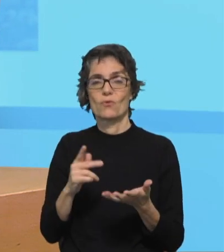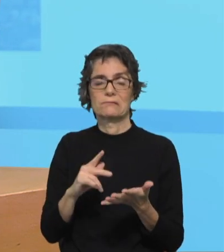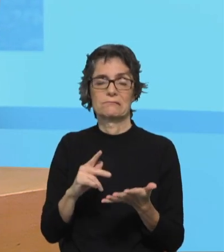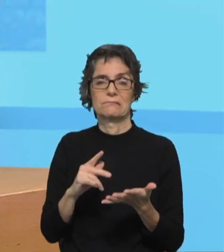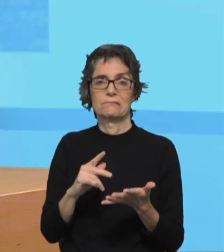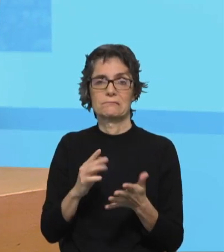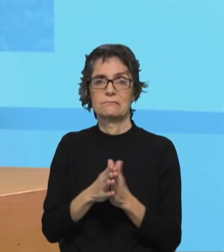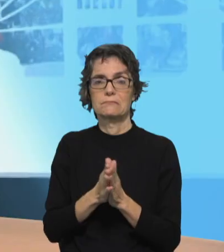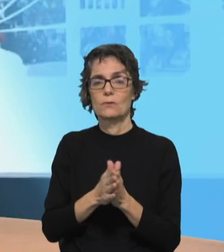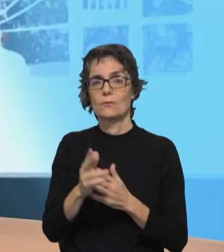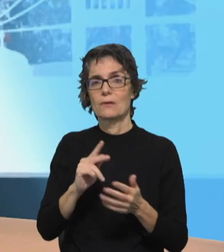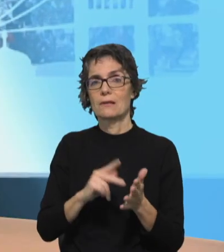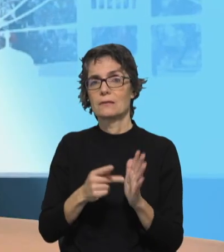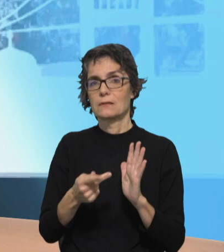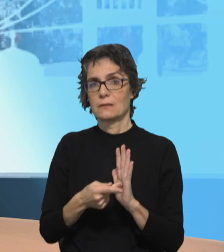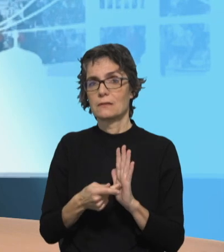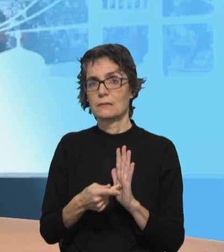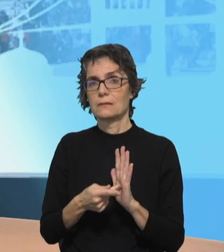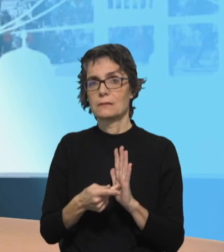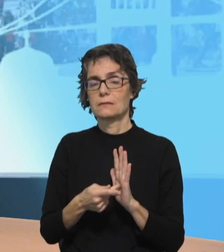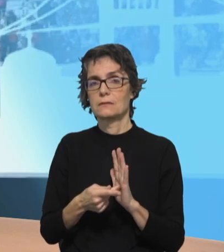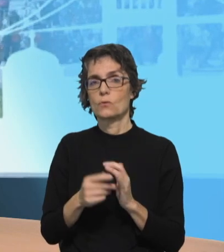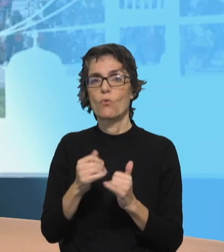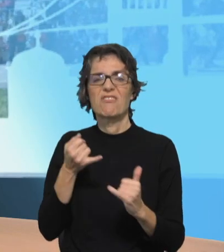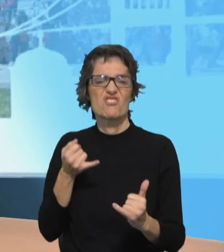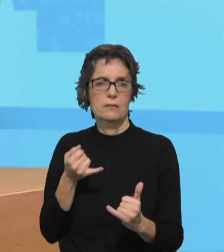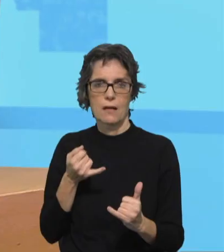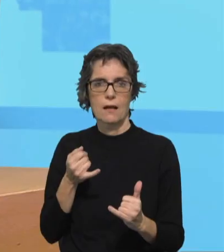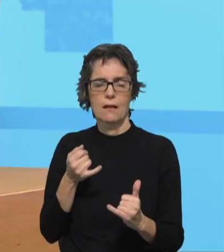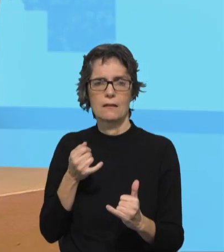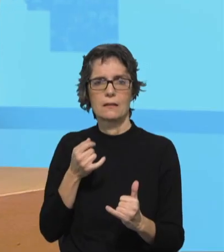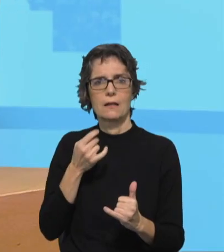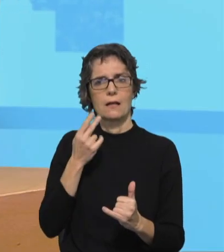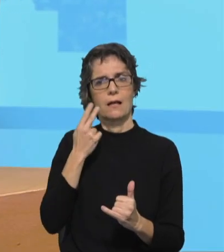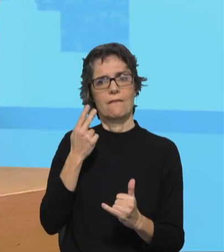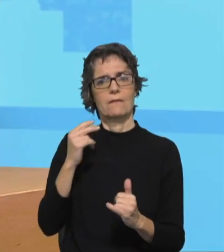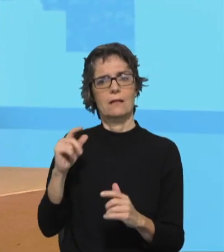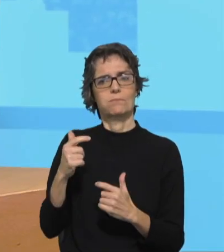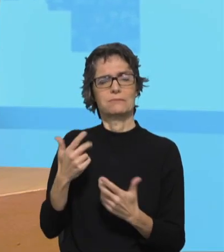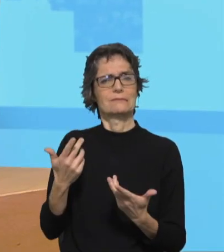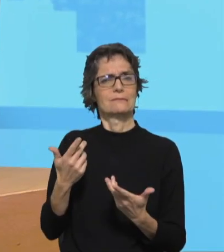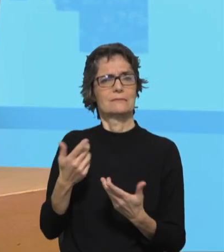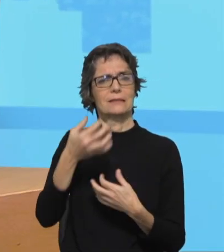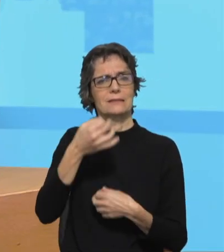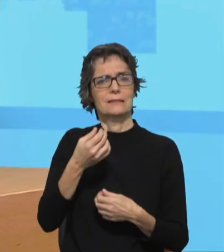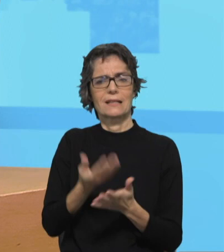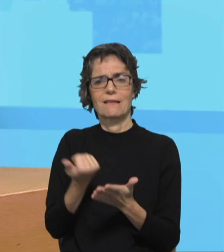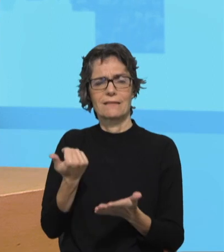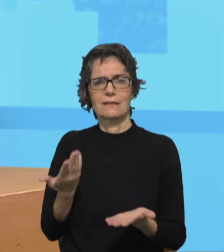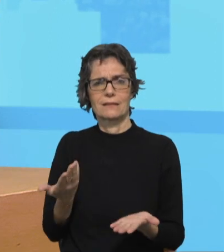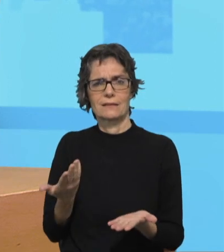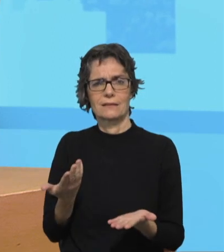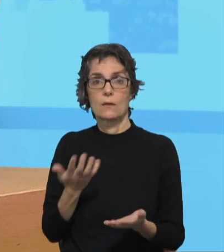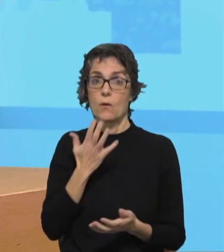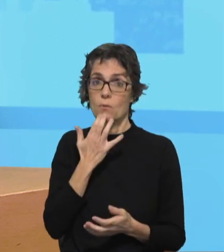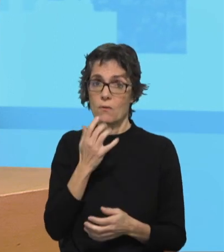podem permitir o controle absoluto da sua vida, em termos que não são conformes à dignidade humana. E também